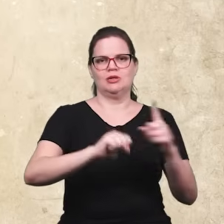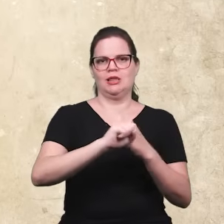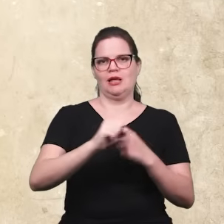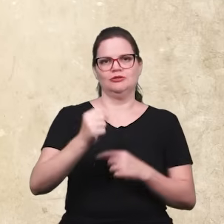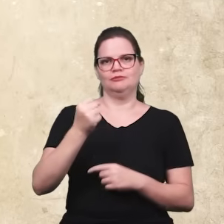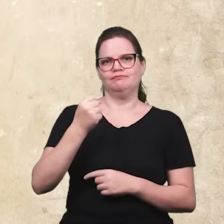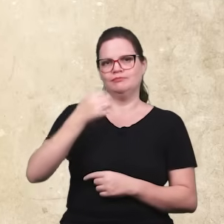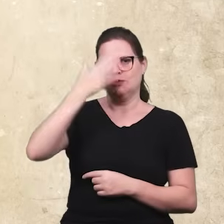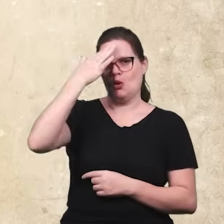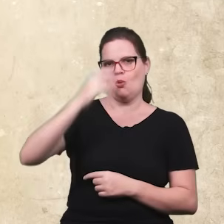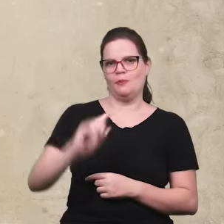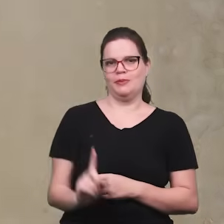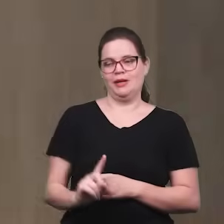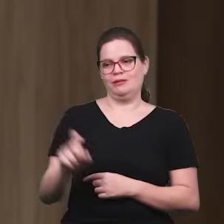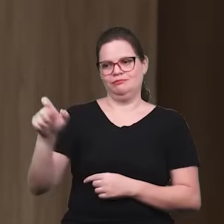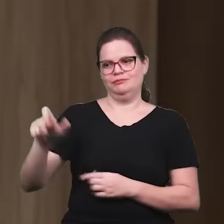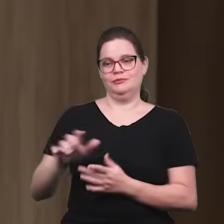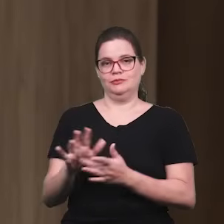porém,